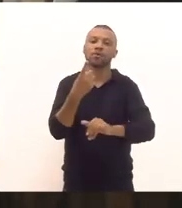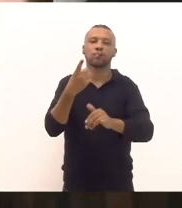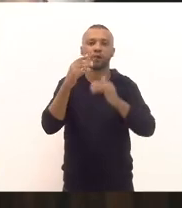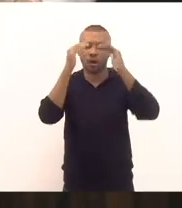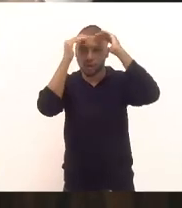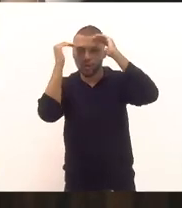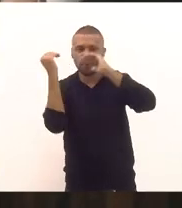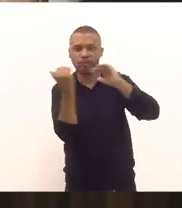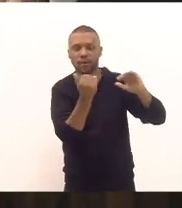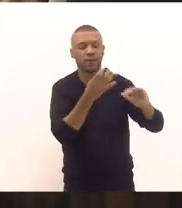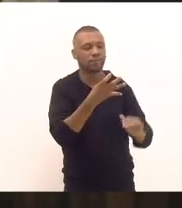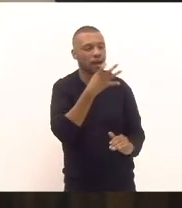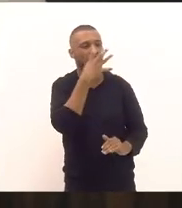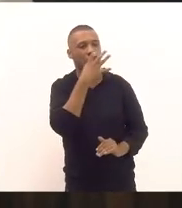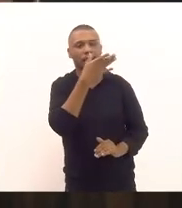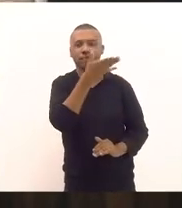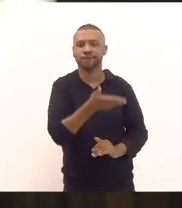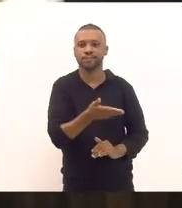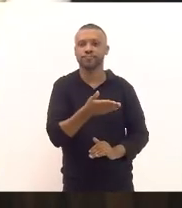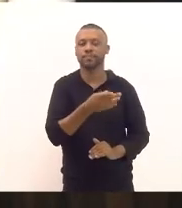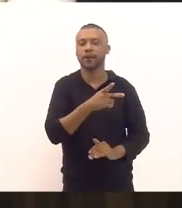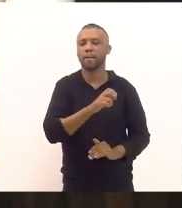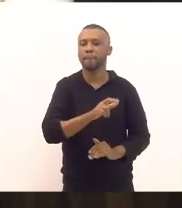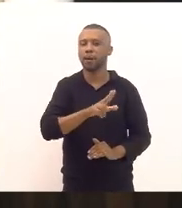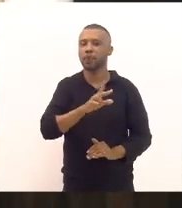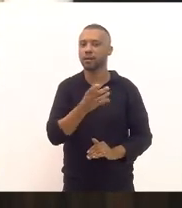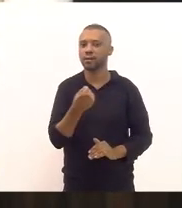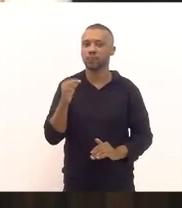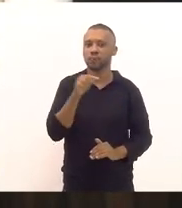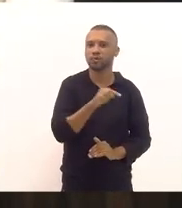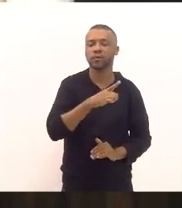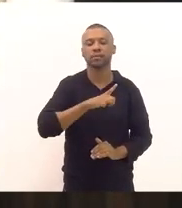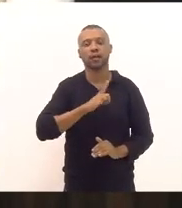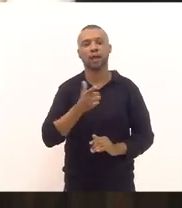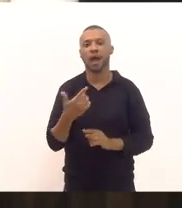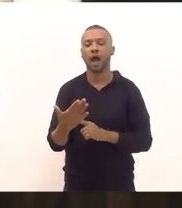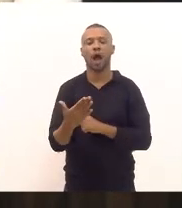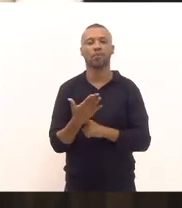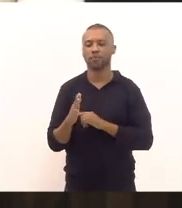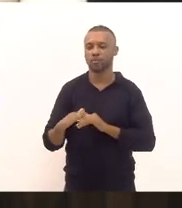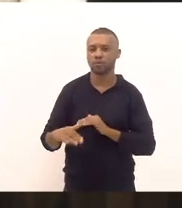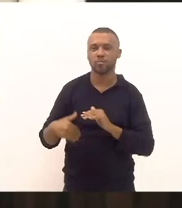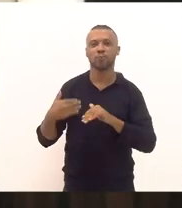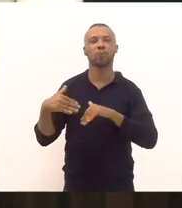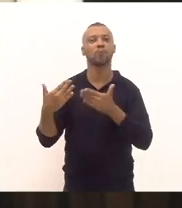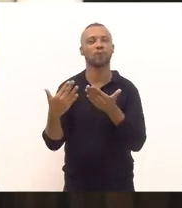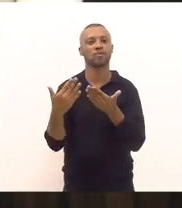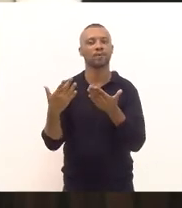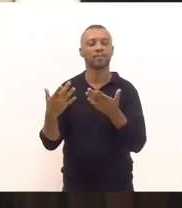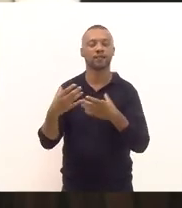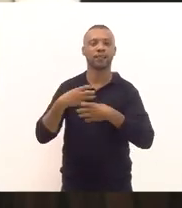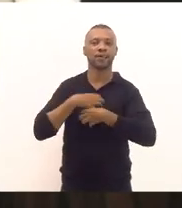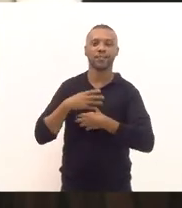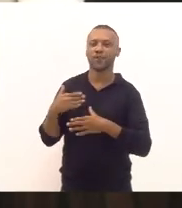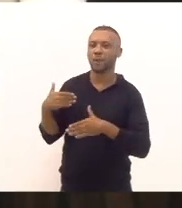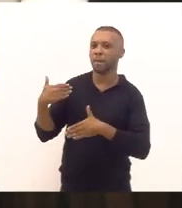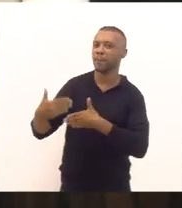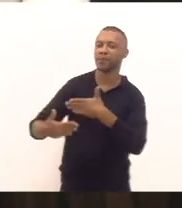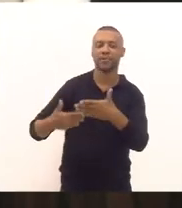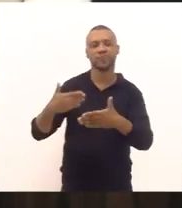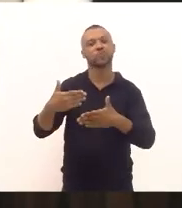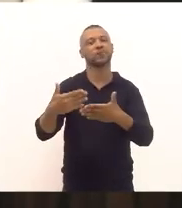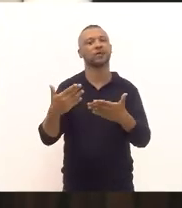ao Paulinho que tem e contribuído para essa para esse processo